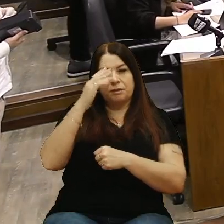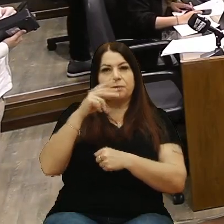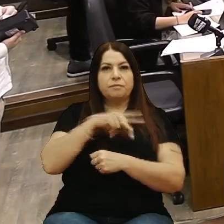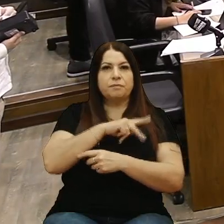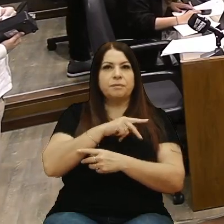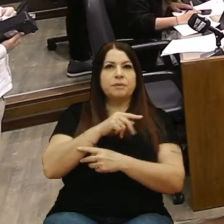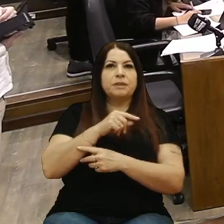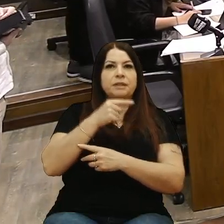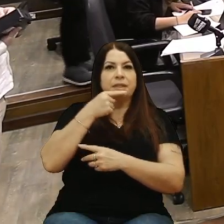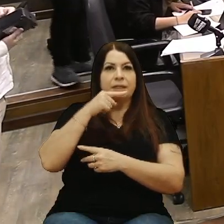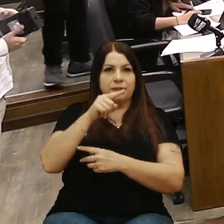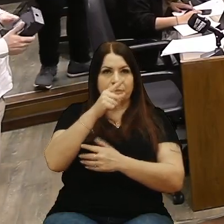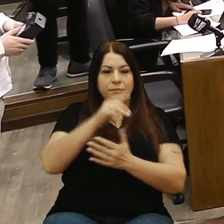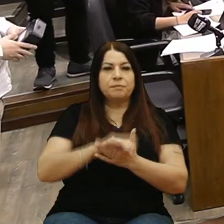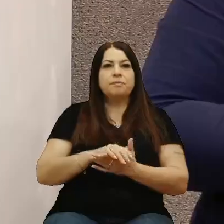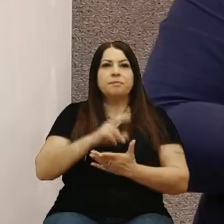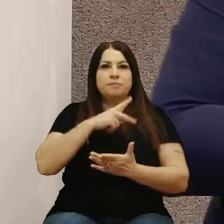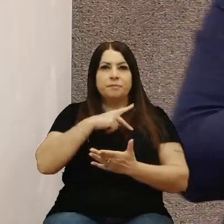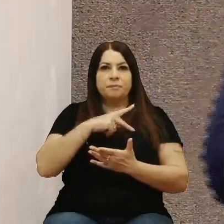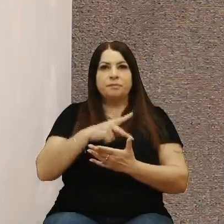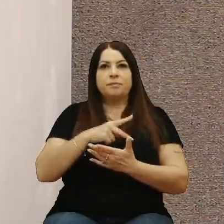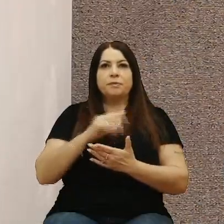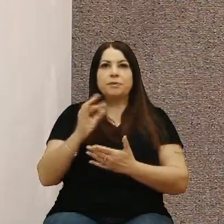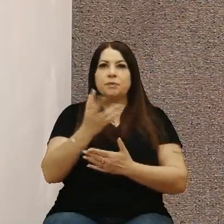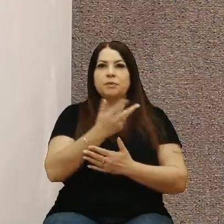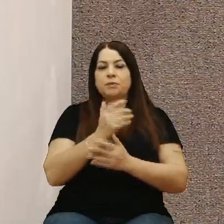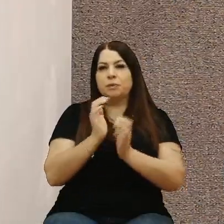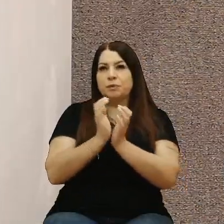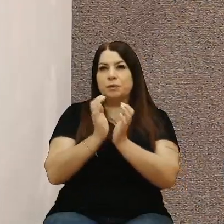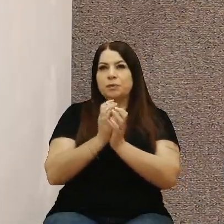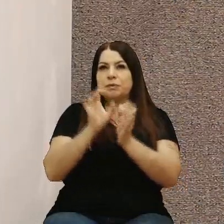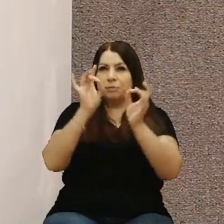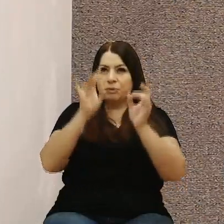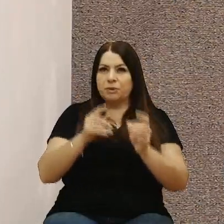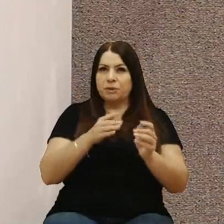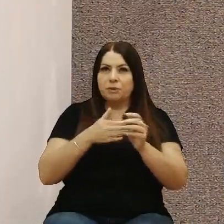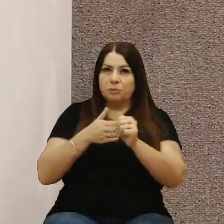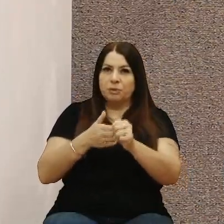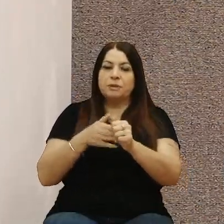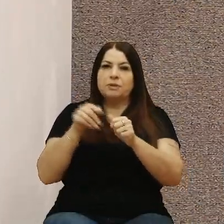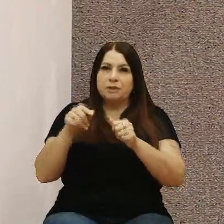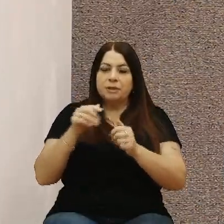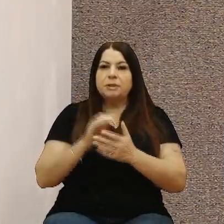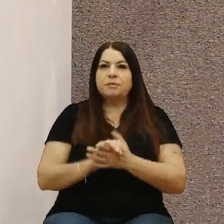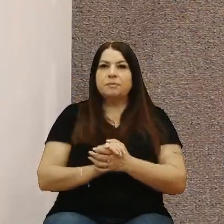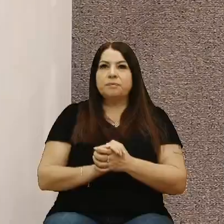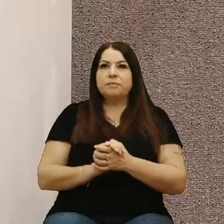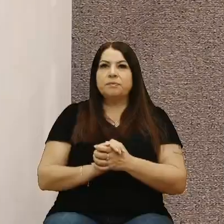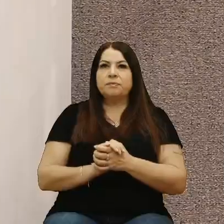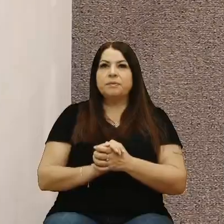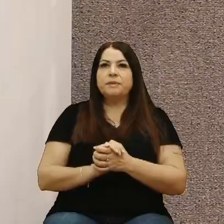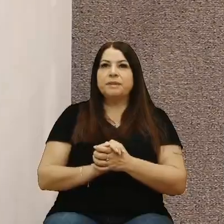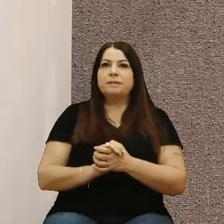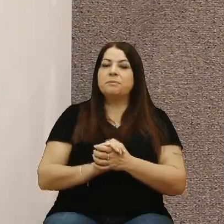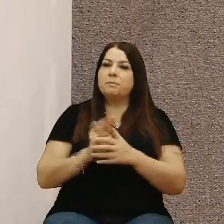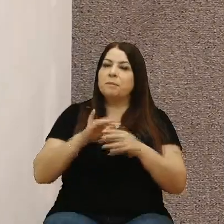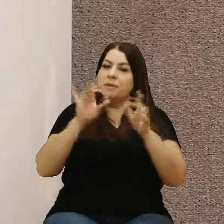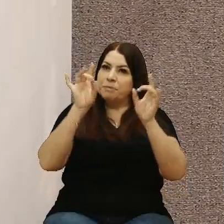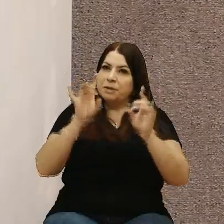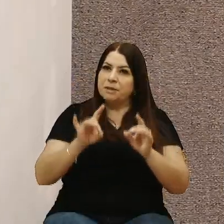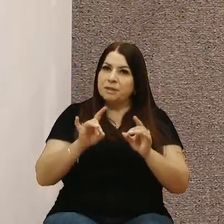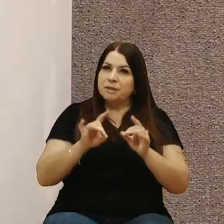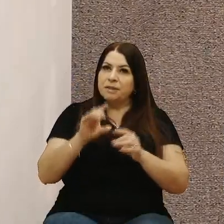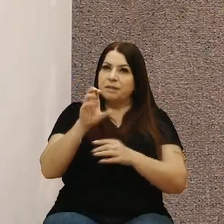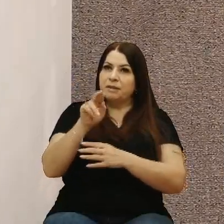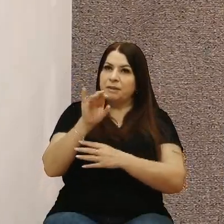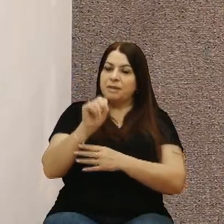vereador Caleb Garbim. Presidente, bom dia ao senhor, aos demais colegas, em especial quem nos acompanha aqui. De maneira ainda mais especial, a Cris Santiago,